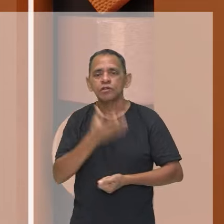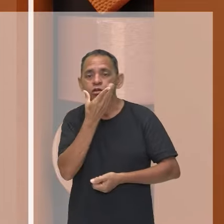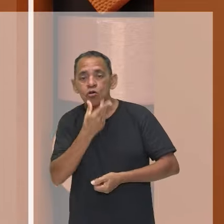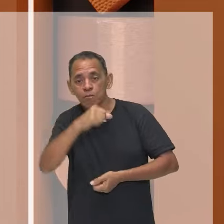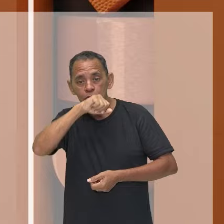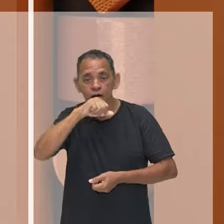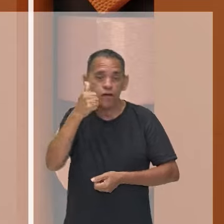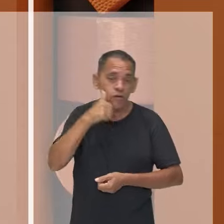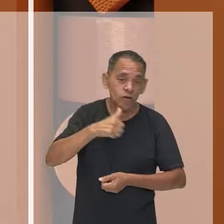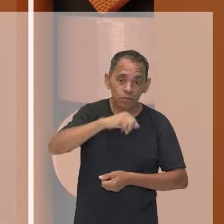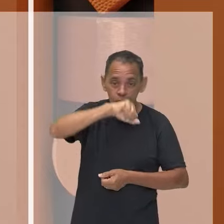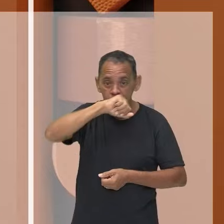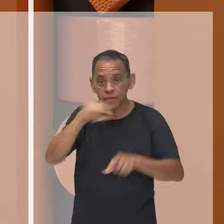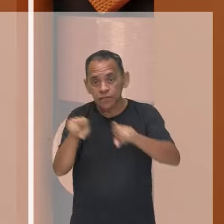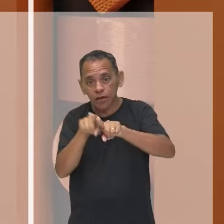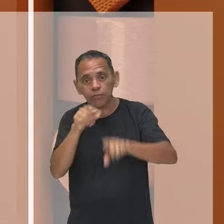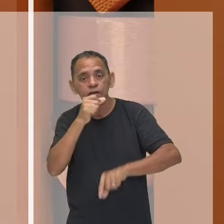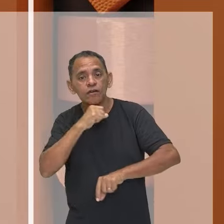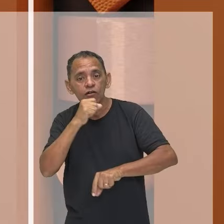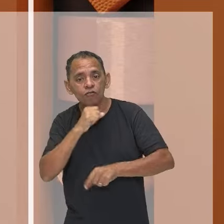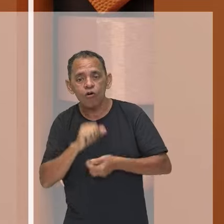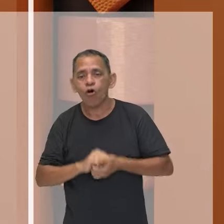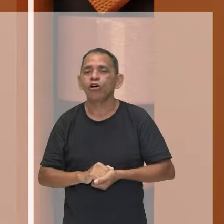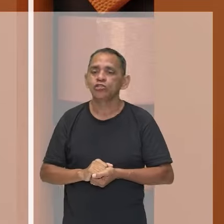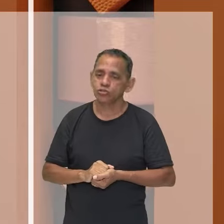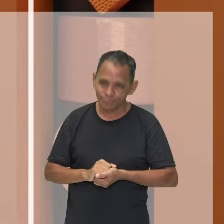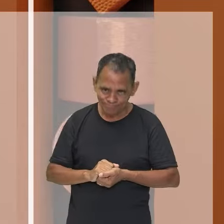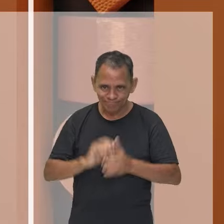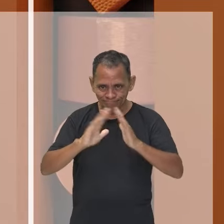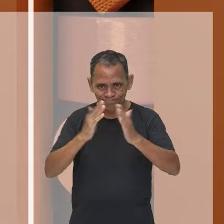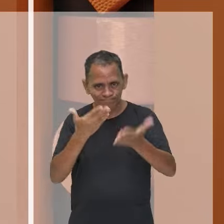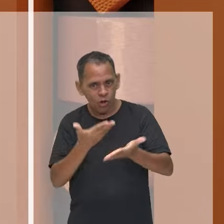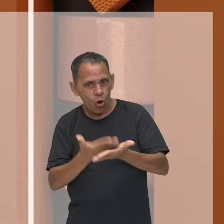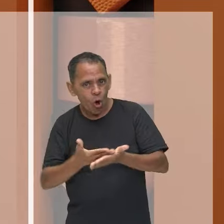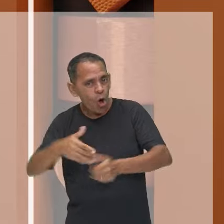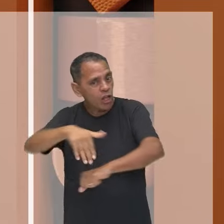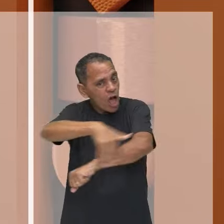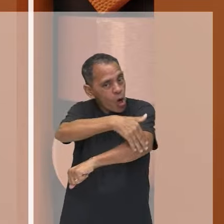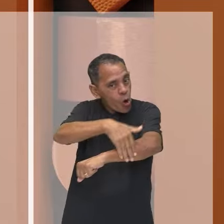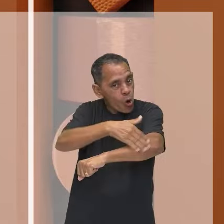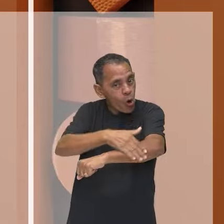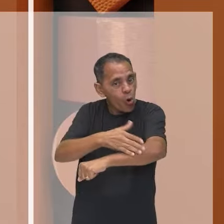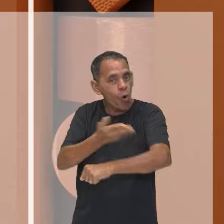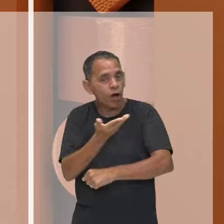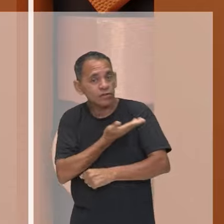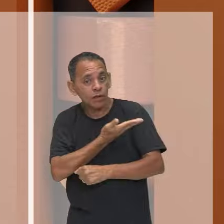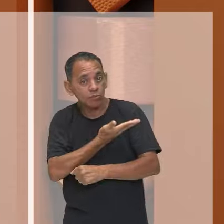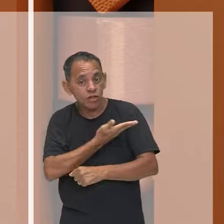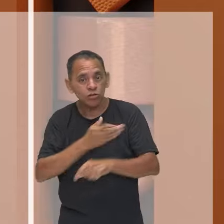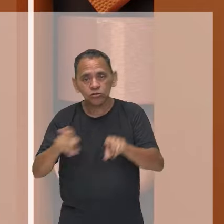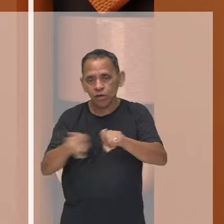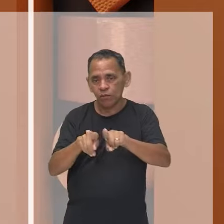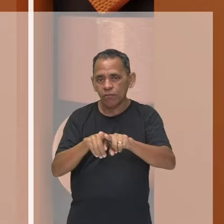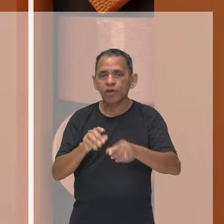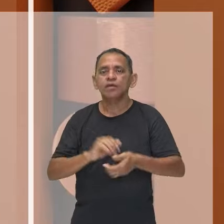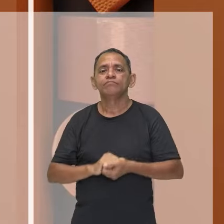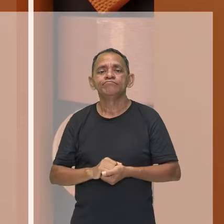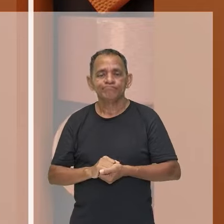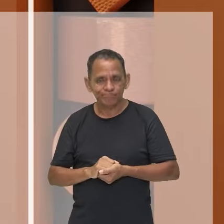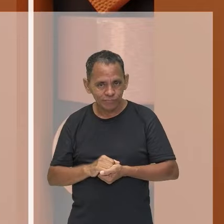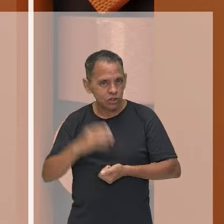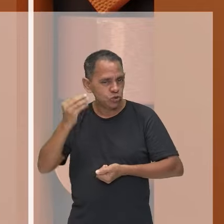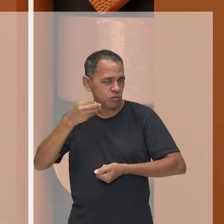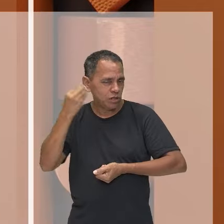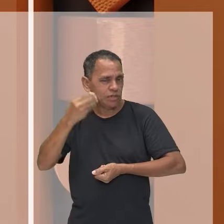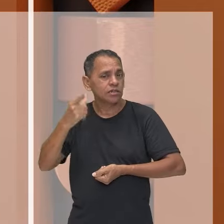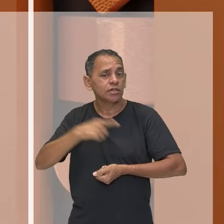né? Na escola, na rua, com os amigos. Então são conhecimentos adquiridos no nosso cotidiano,